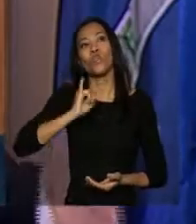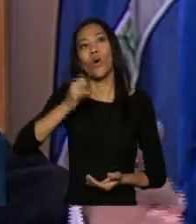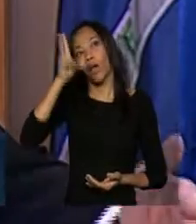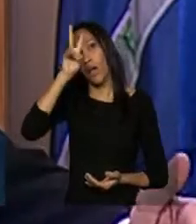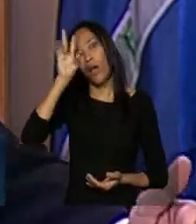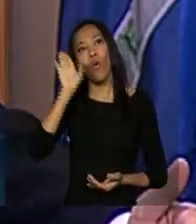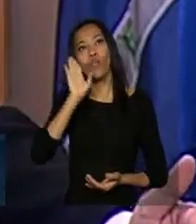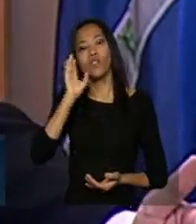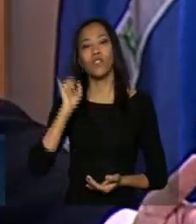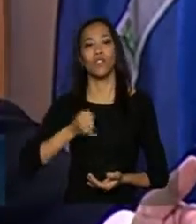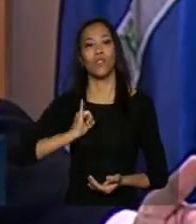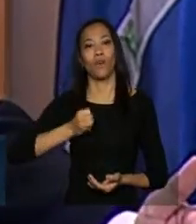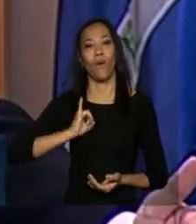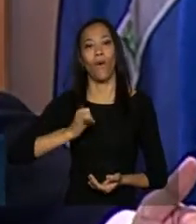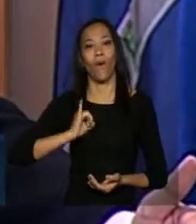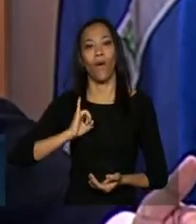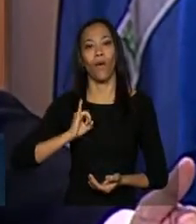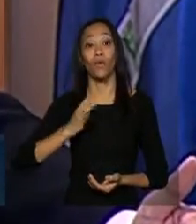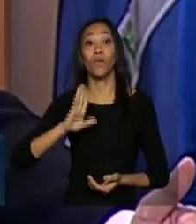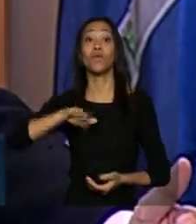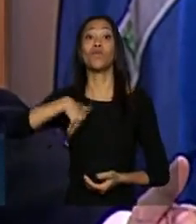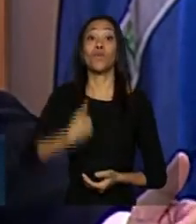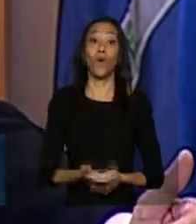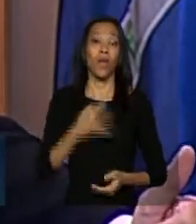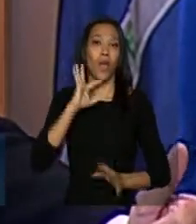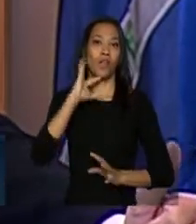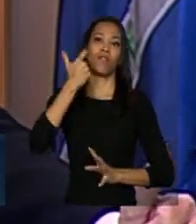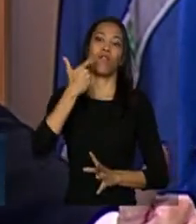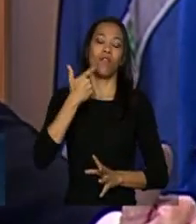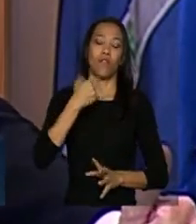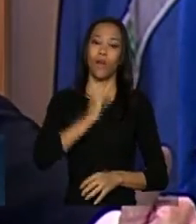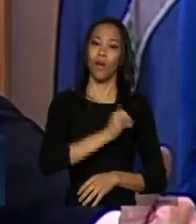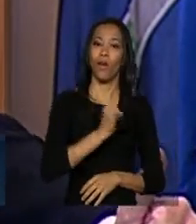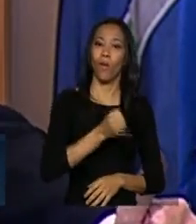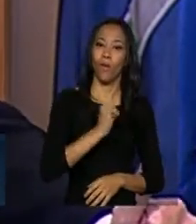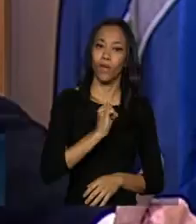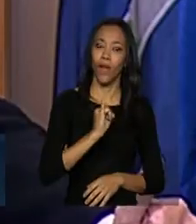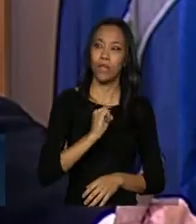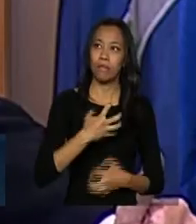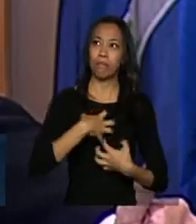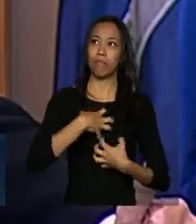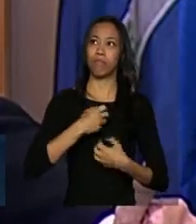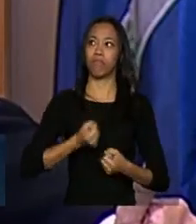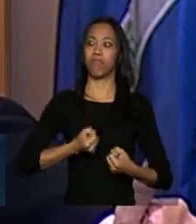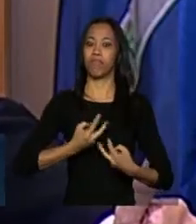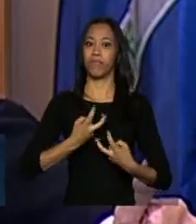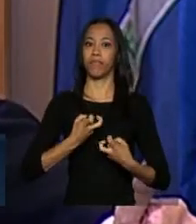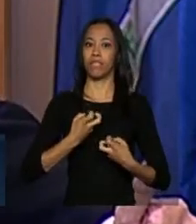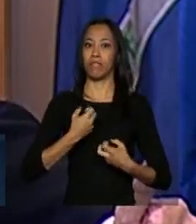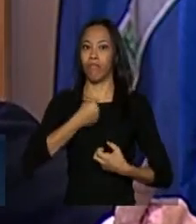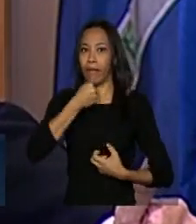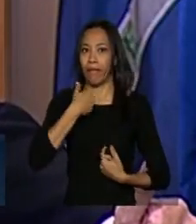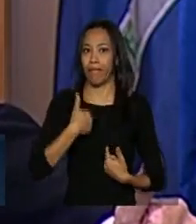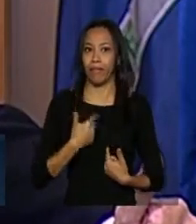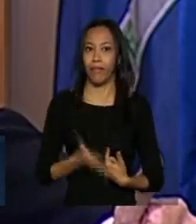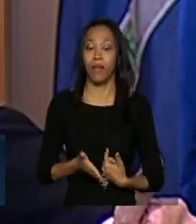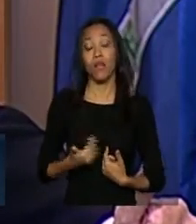tem certeza que ficou velho quando a gente começa a contar a história. Nós não estamos aqui hoje por acaso.